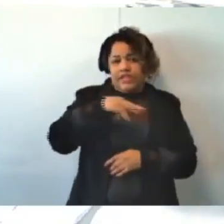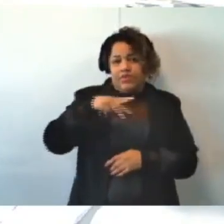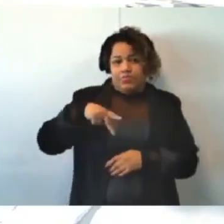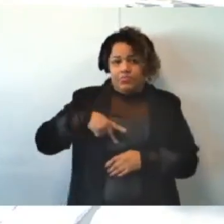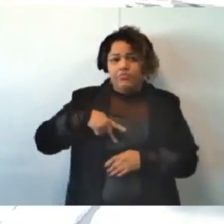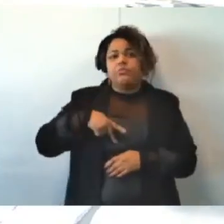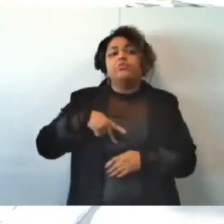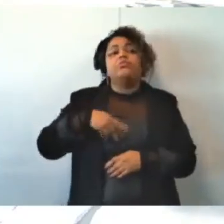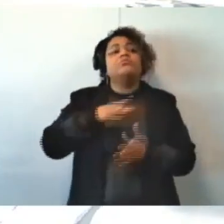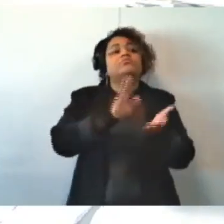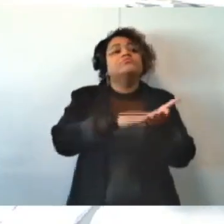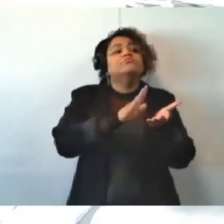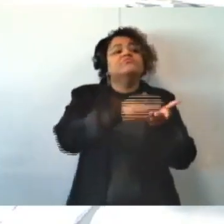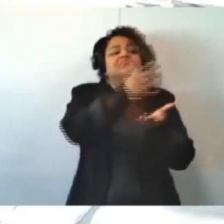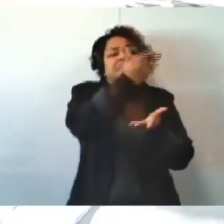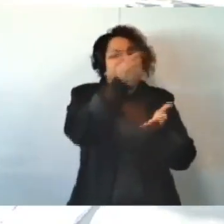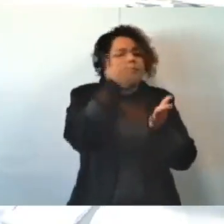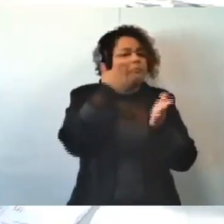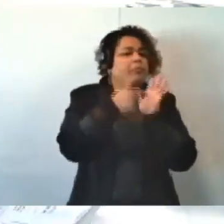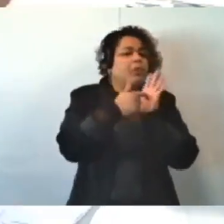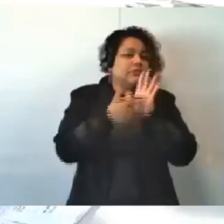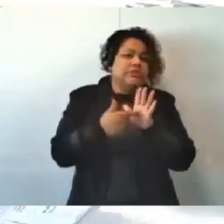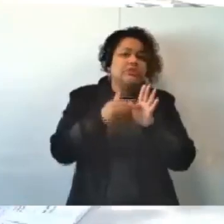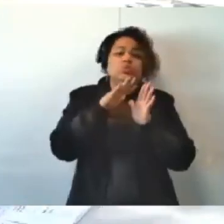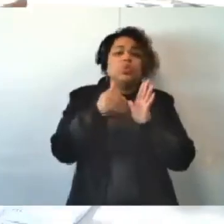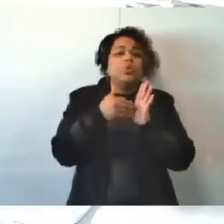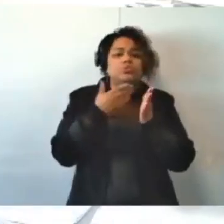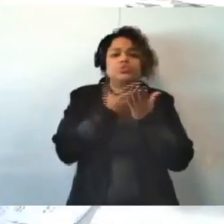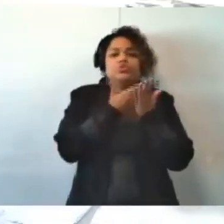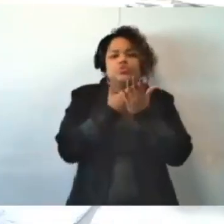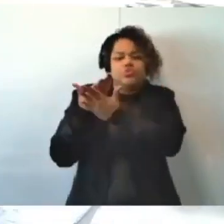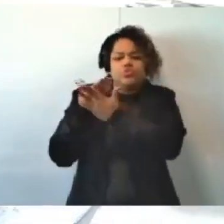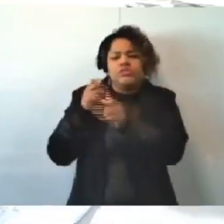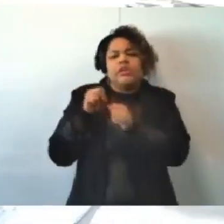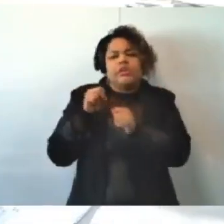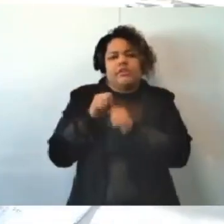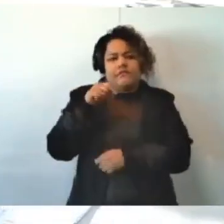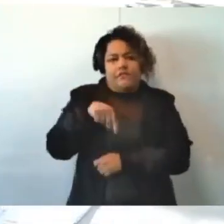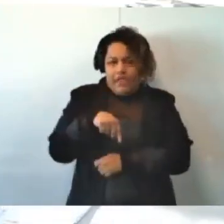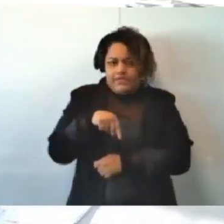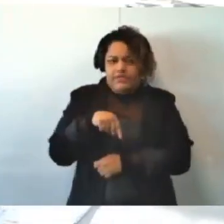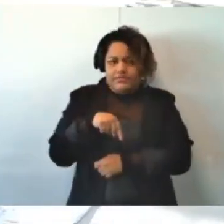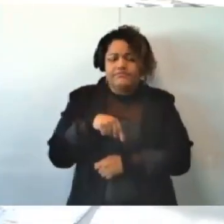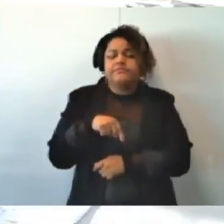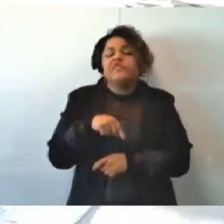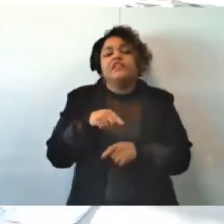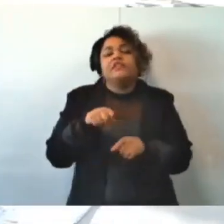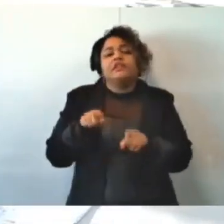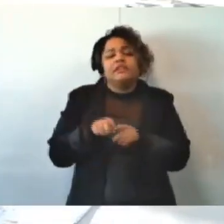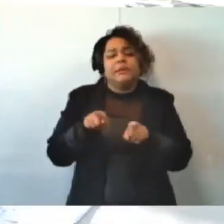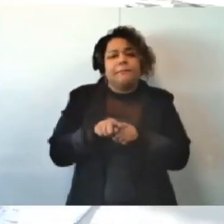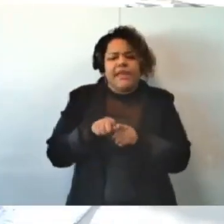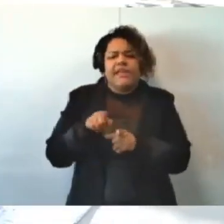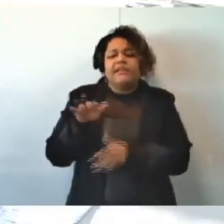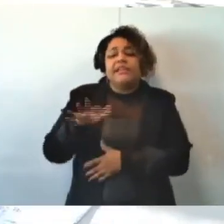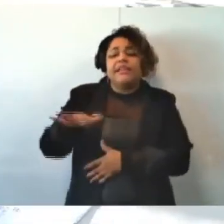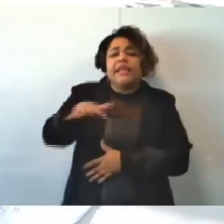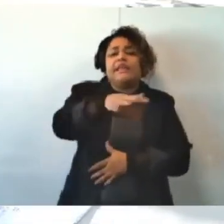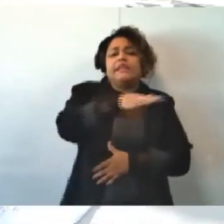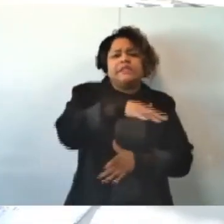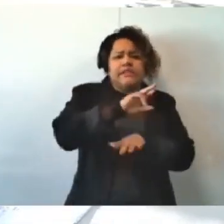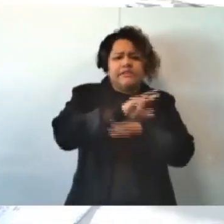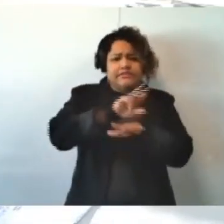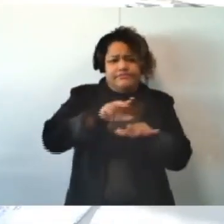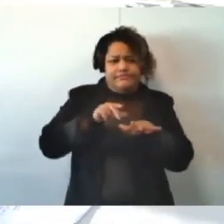que ela tinha feito, e, principalmente, né, os estudos que a gente tinha pedido em diversas áreas. Novamente, foi reiterado